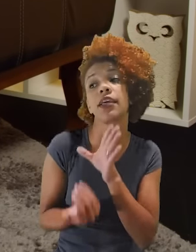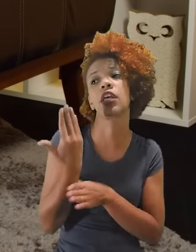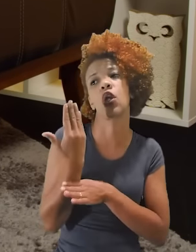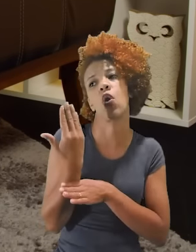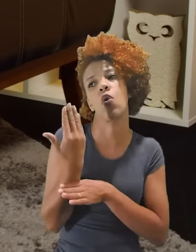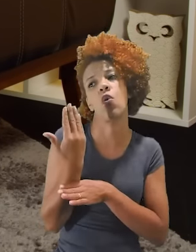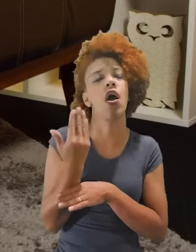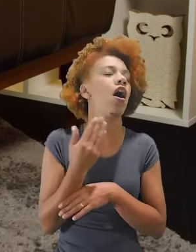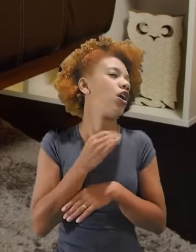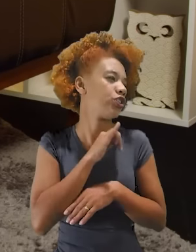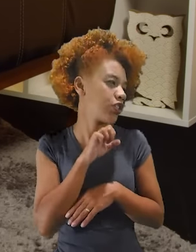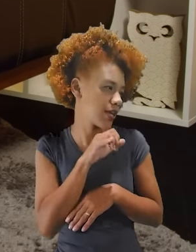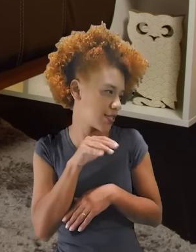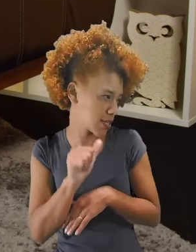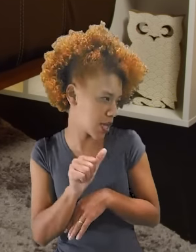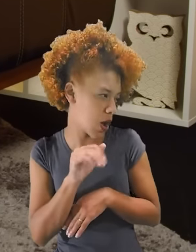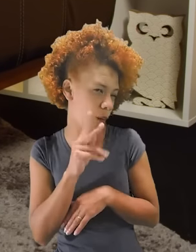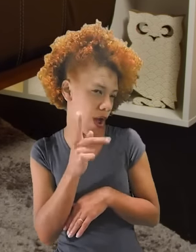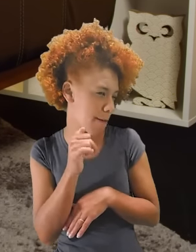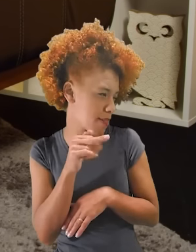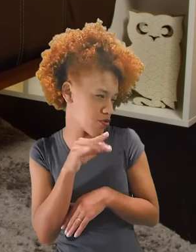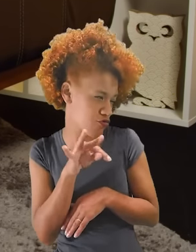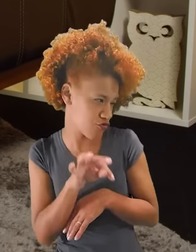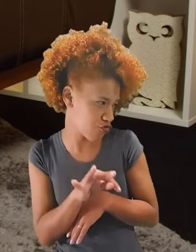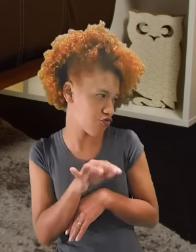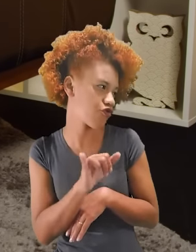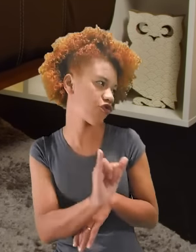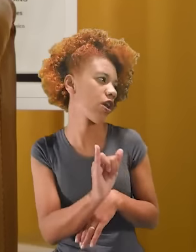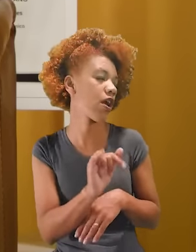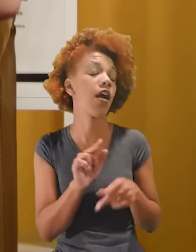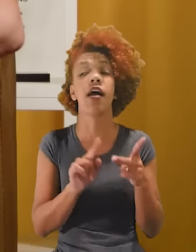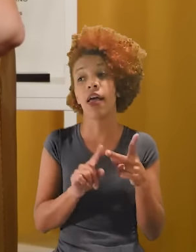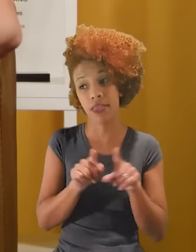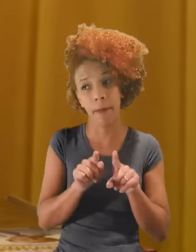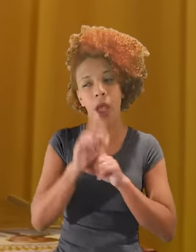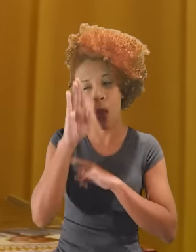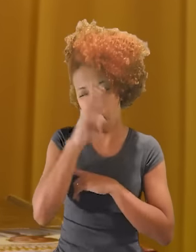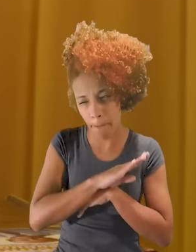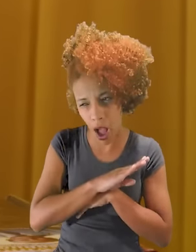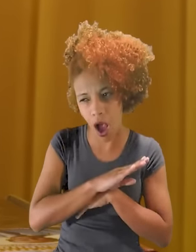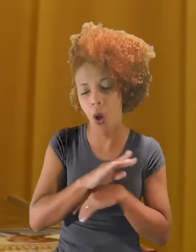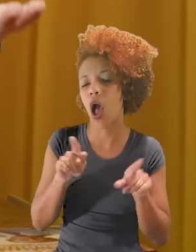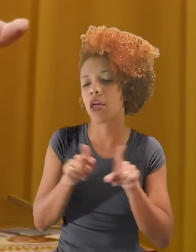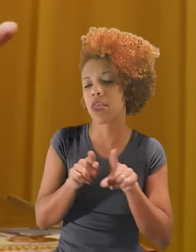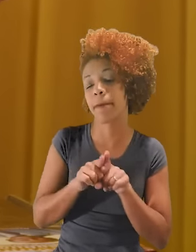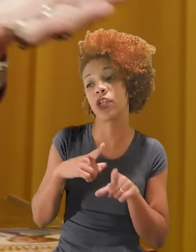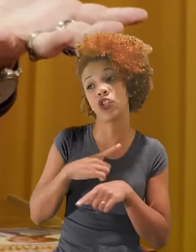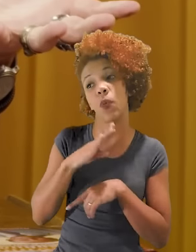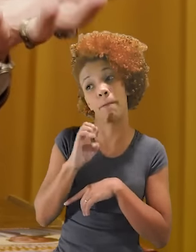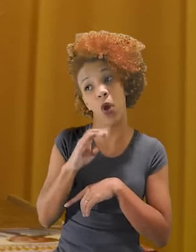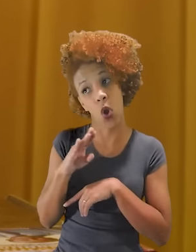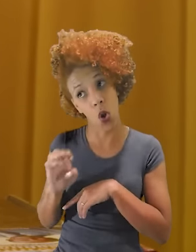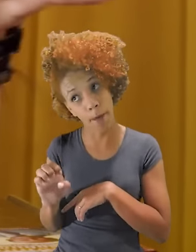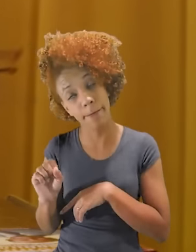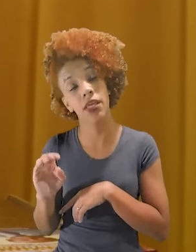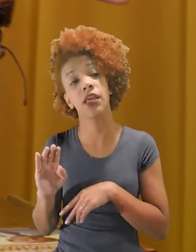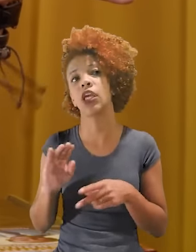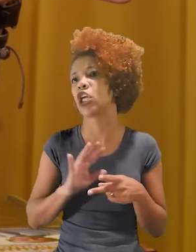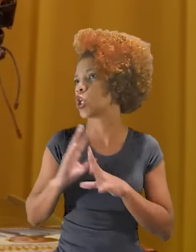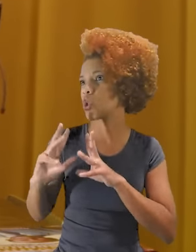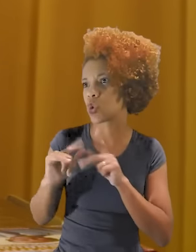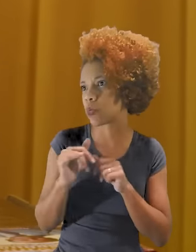aí. A Jessica Rabbit. Exato. O vilão era... O vilão, exatamente, né? Você tinha o Bobby Hopkins lá, que era o ator, e o resto